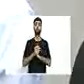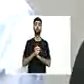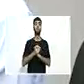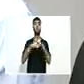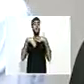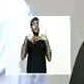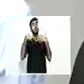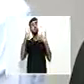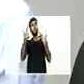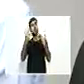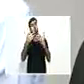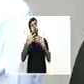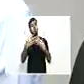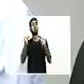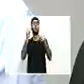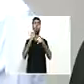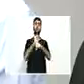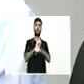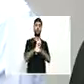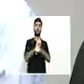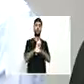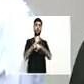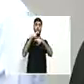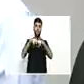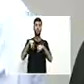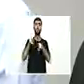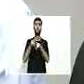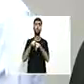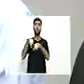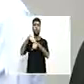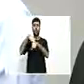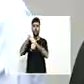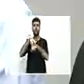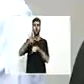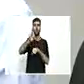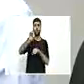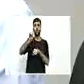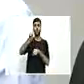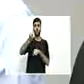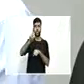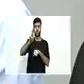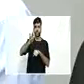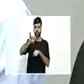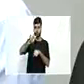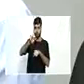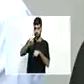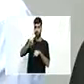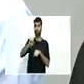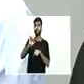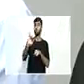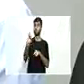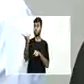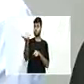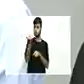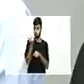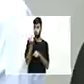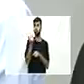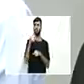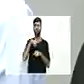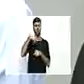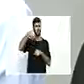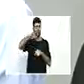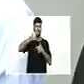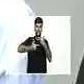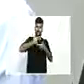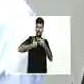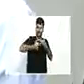depois esse plano parou então Até conversei uma vez com o Rodrigo ele disse do volume de